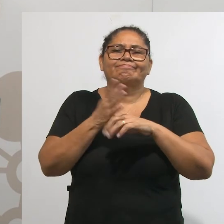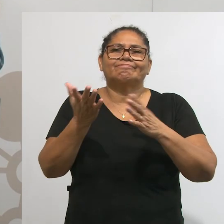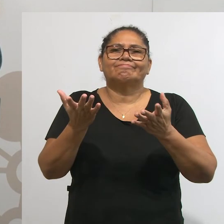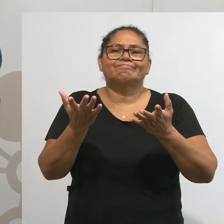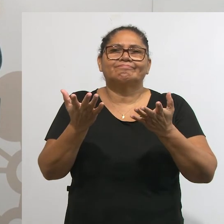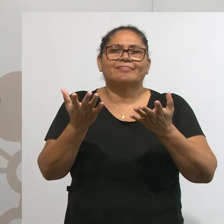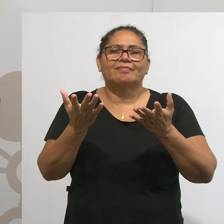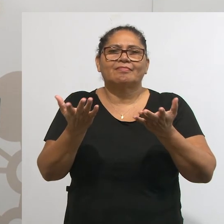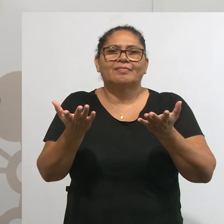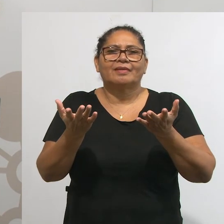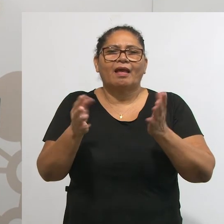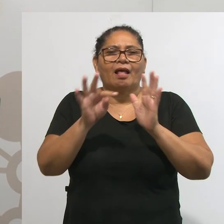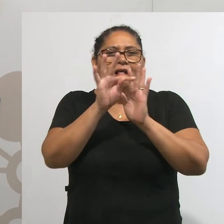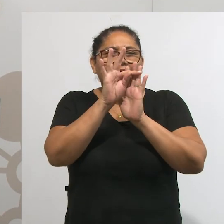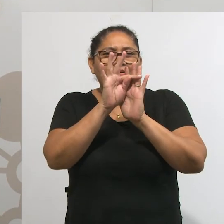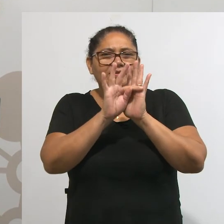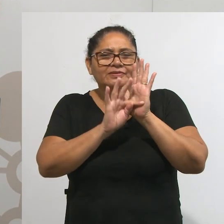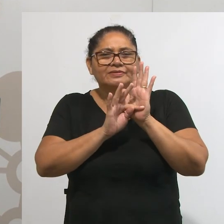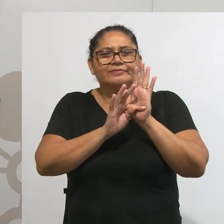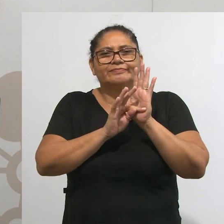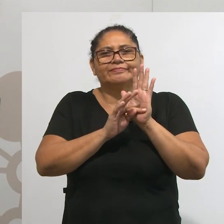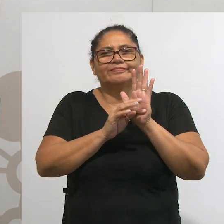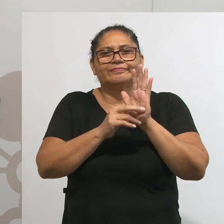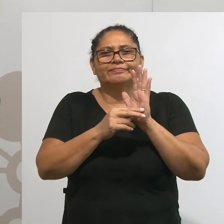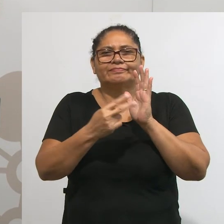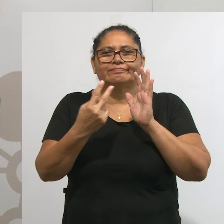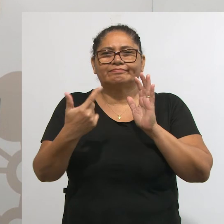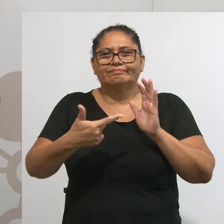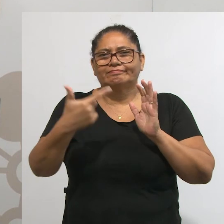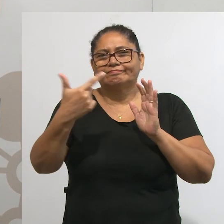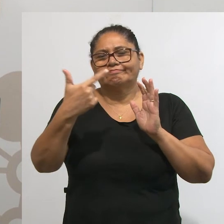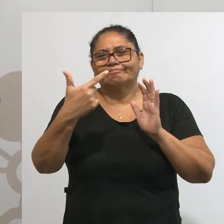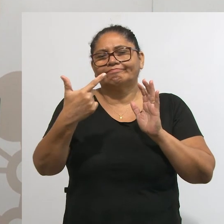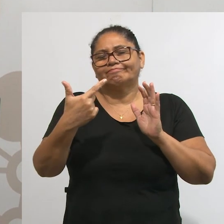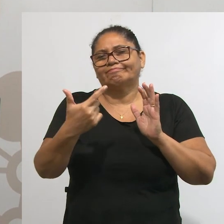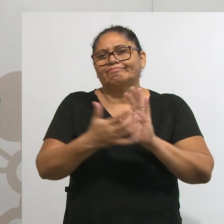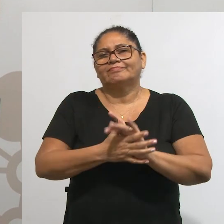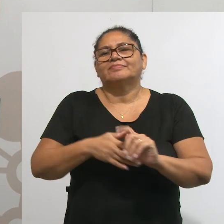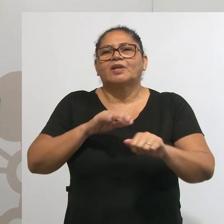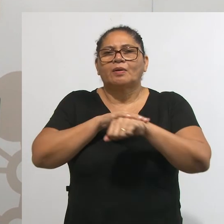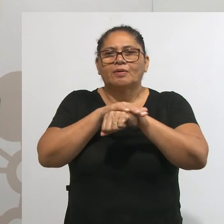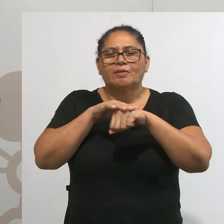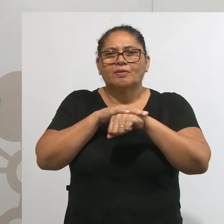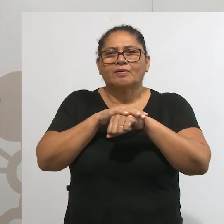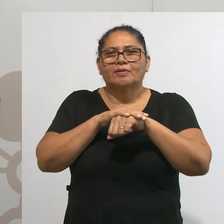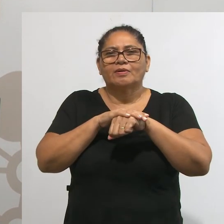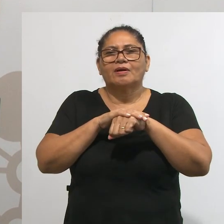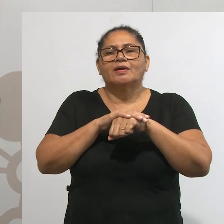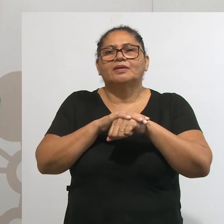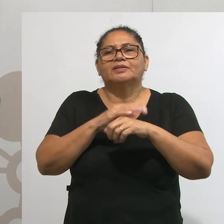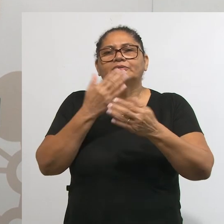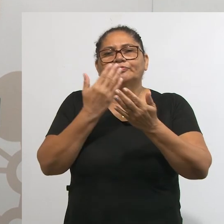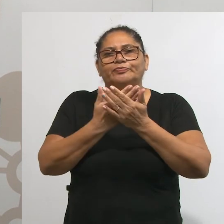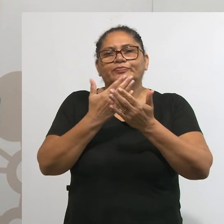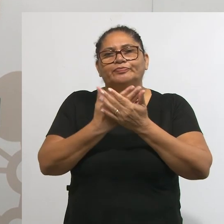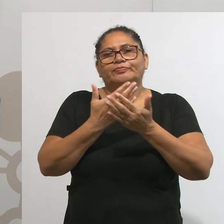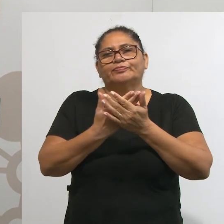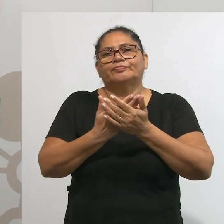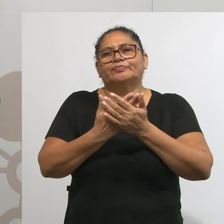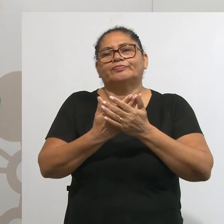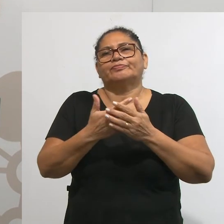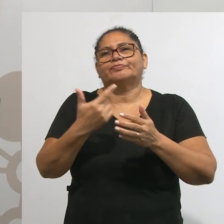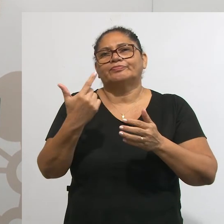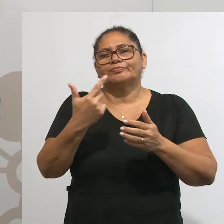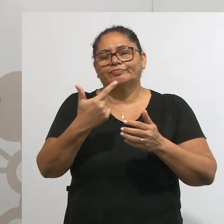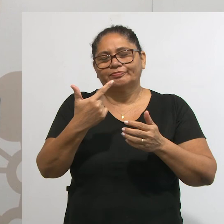internos, possa dialogar com os textos desta unidade 2 e também nós teremos mais diálogo ainda na nossa aula síncrona